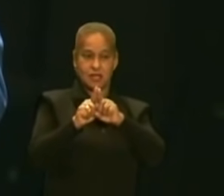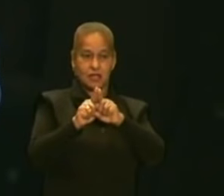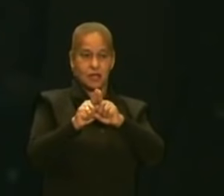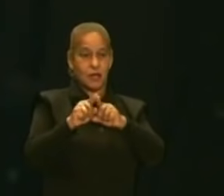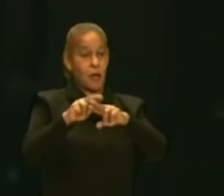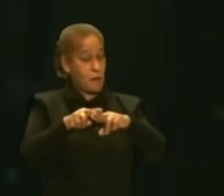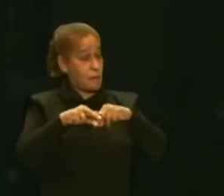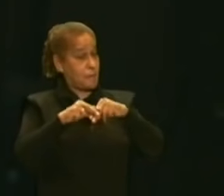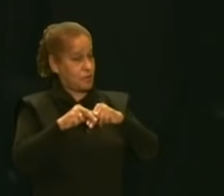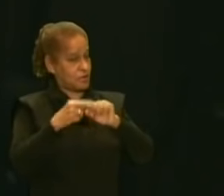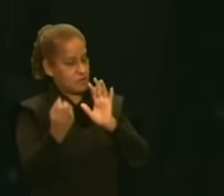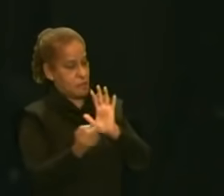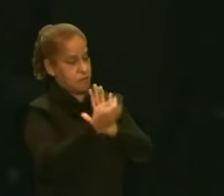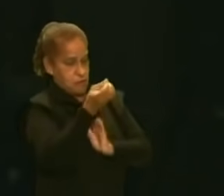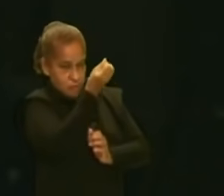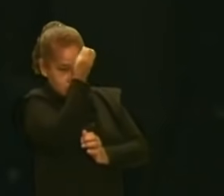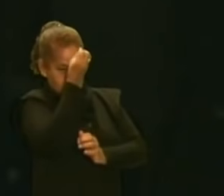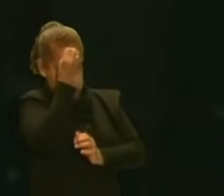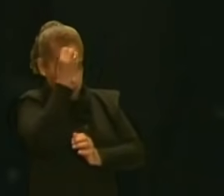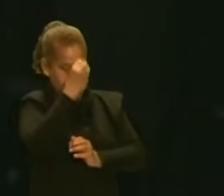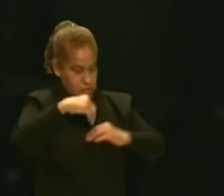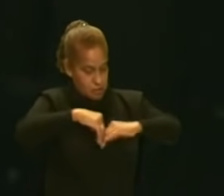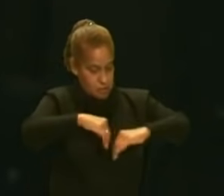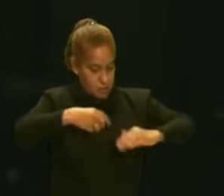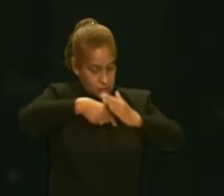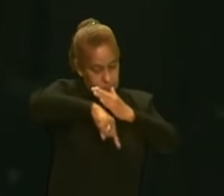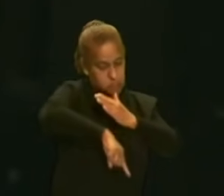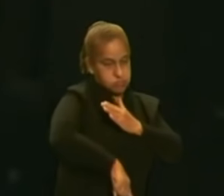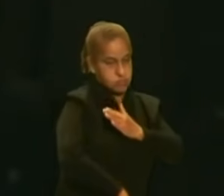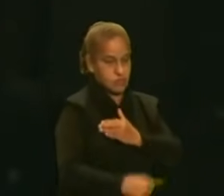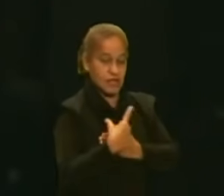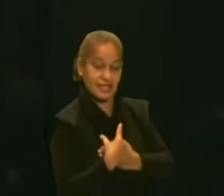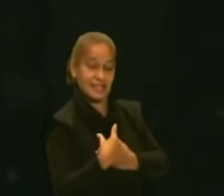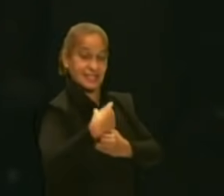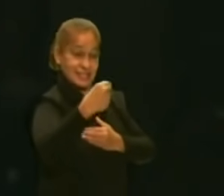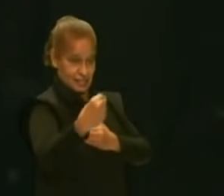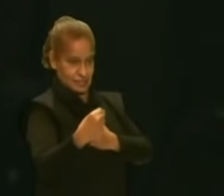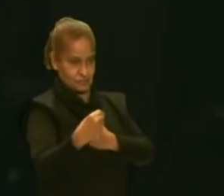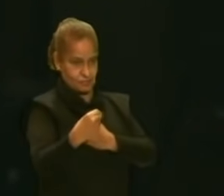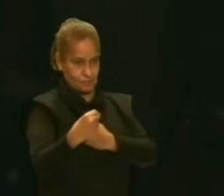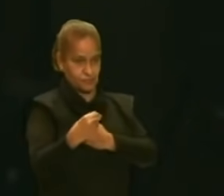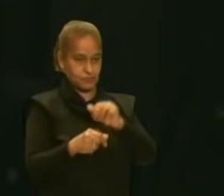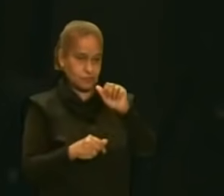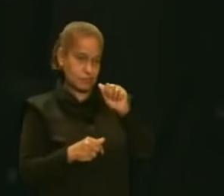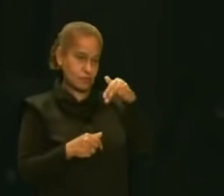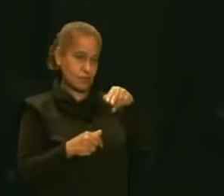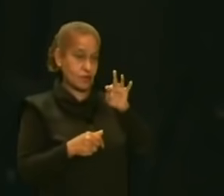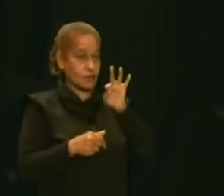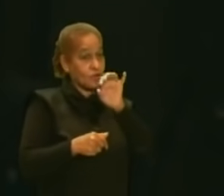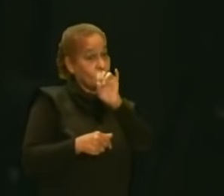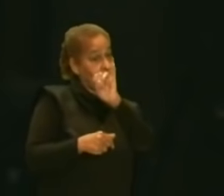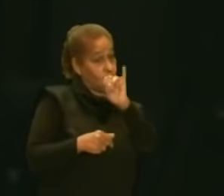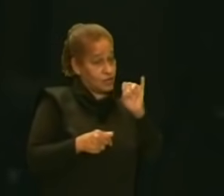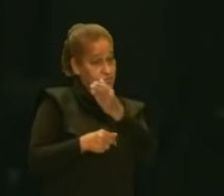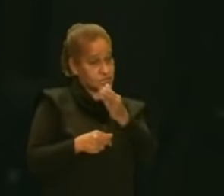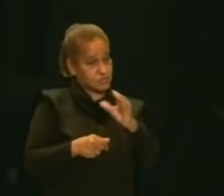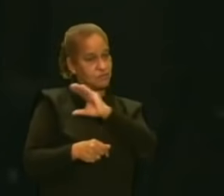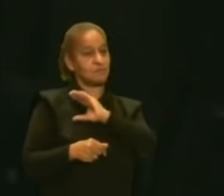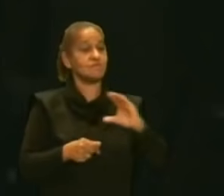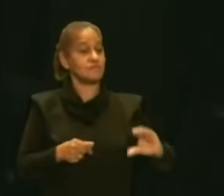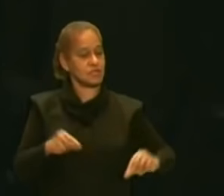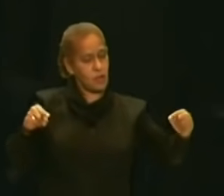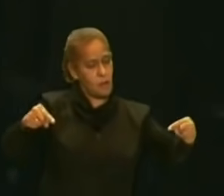sai do abismo, que é o anticristo, e a Bíblia fala que existem muitos anticristos, esse vai